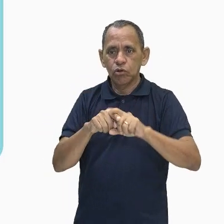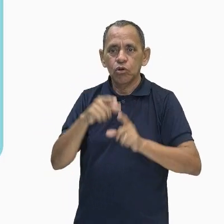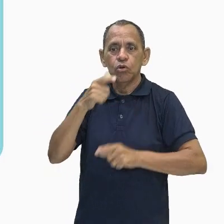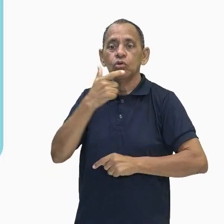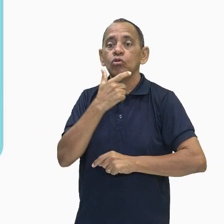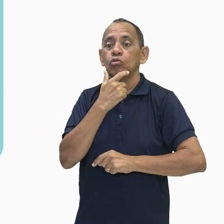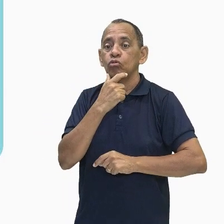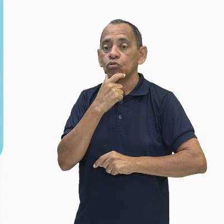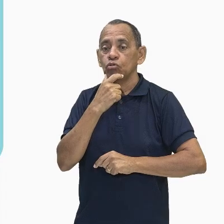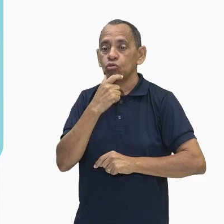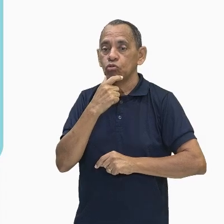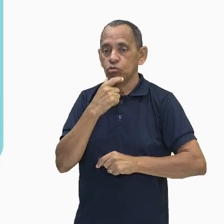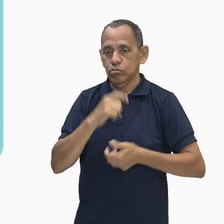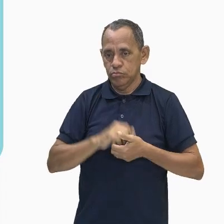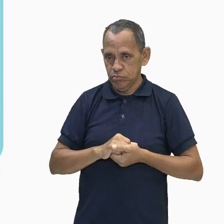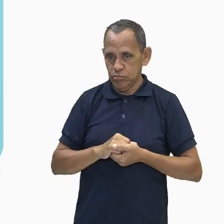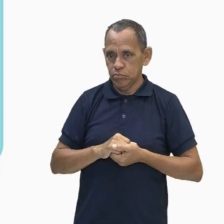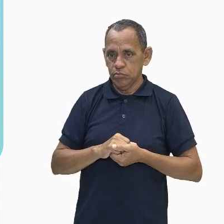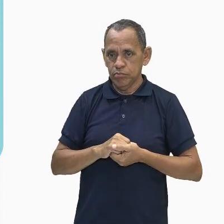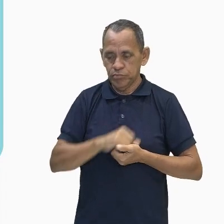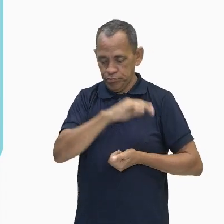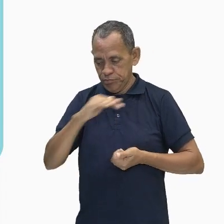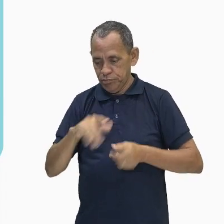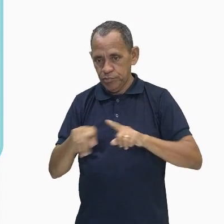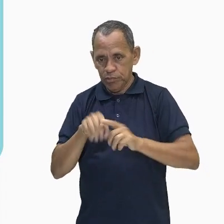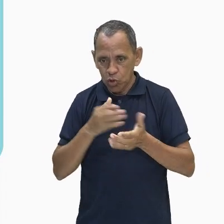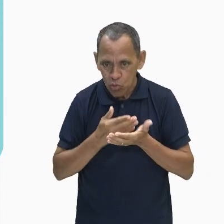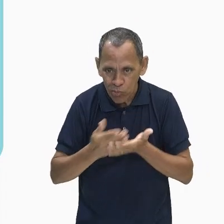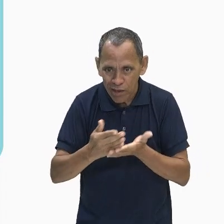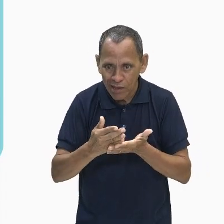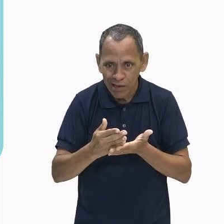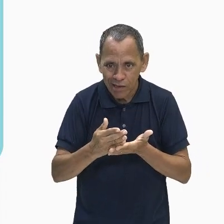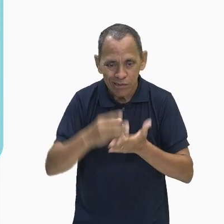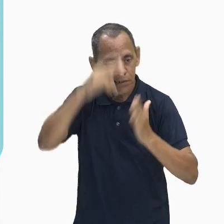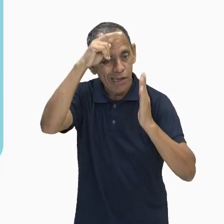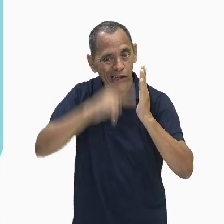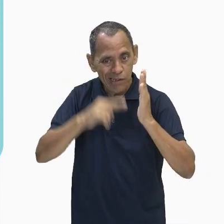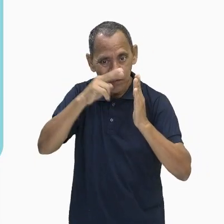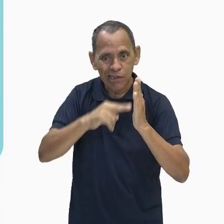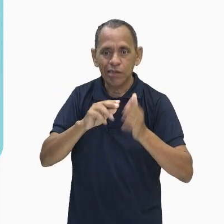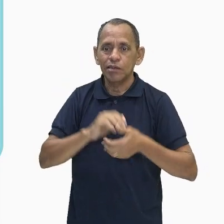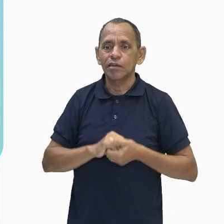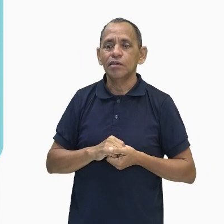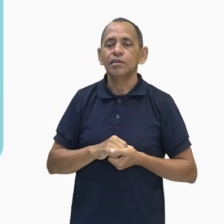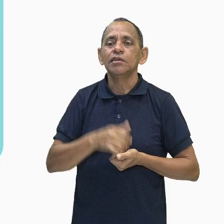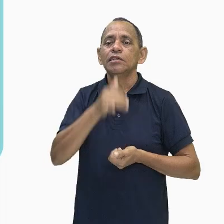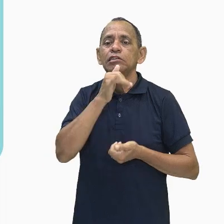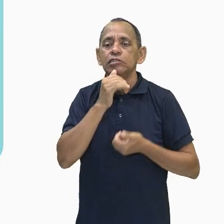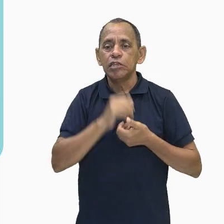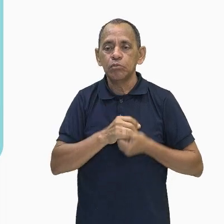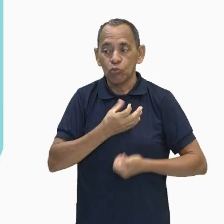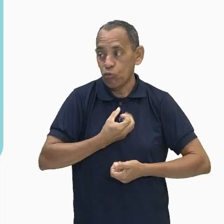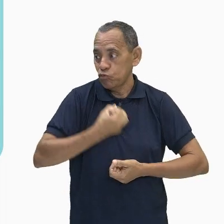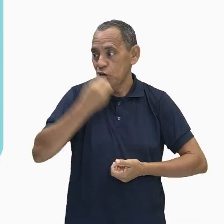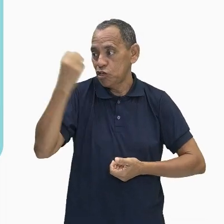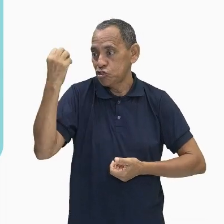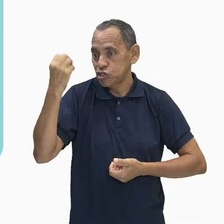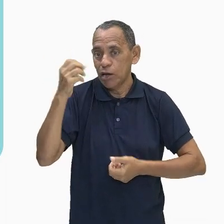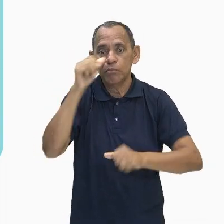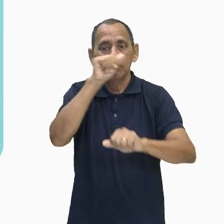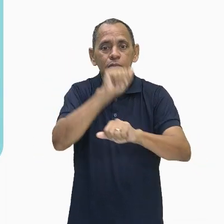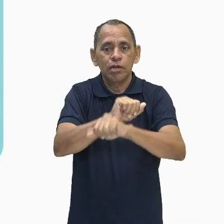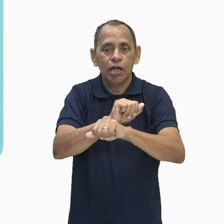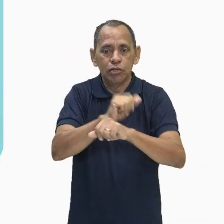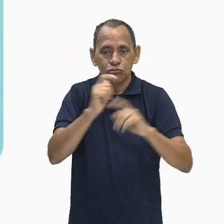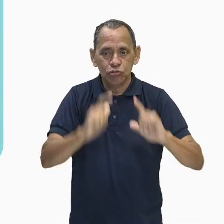viajar sem sair do lugar. E é isso que ele diz: uau, é como viajar sem sair do lugar. Ele começa a ter várias experiências diferentes